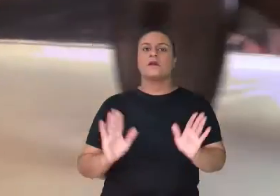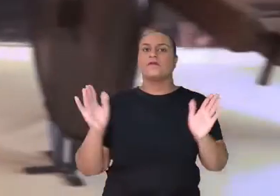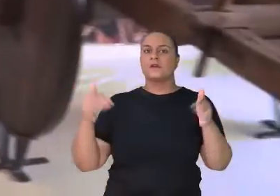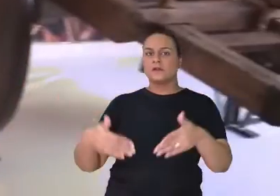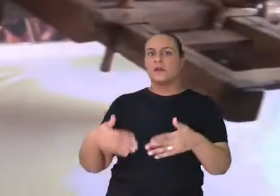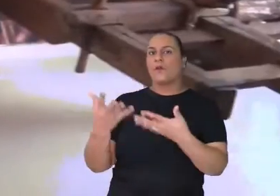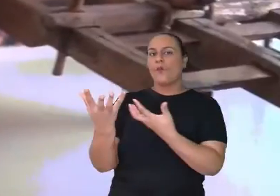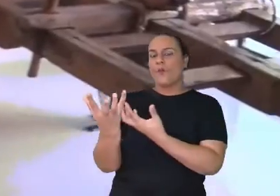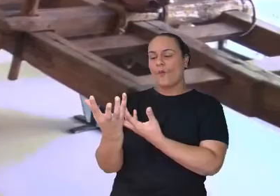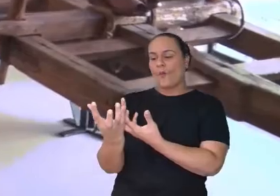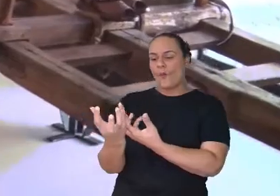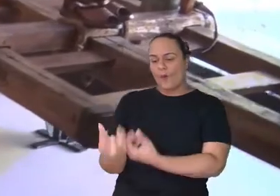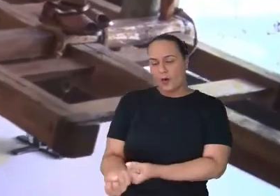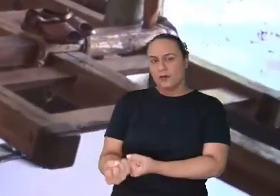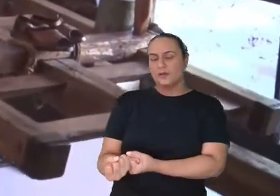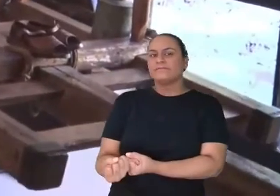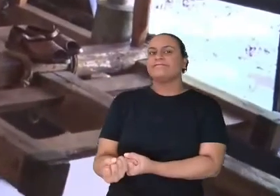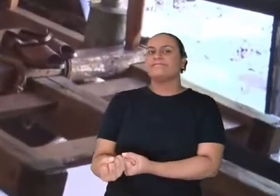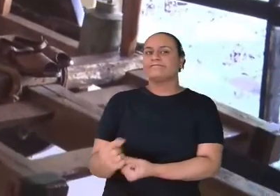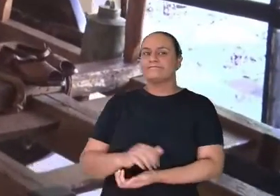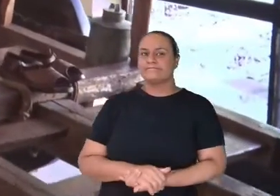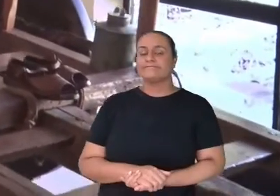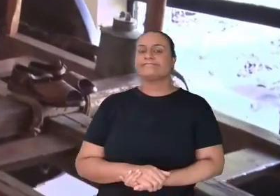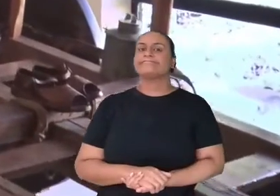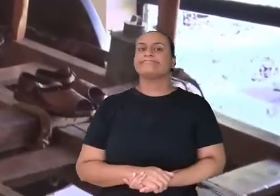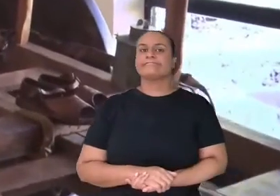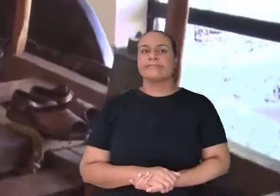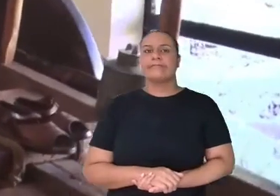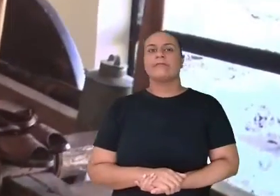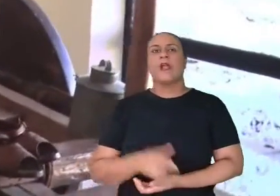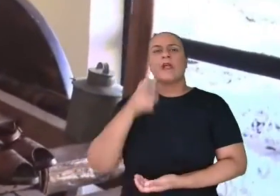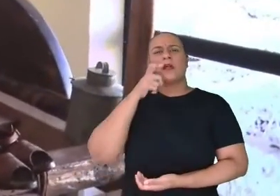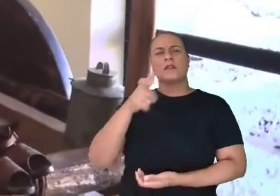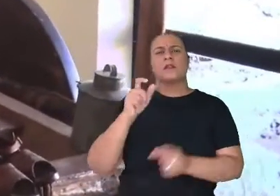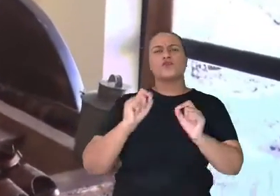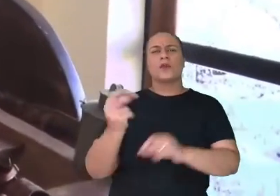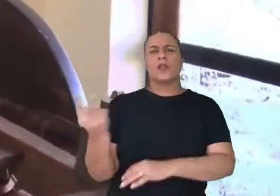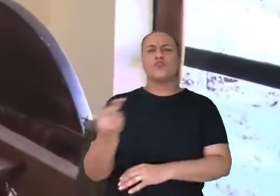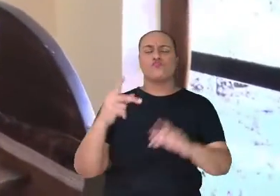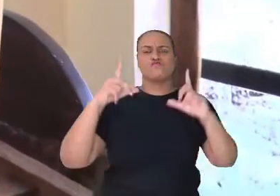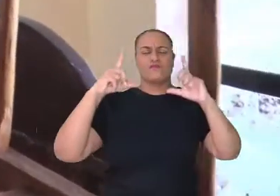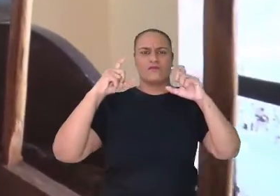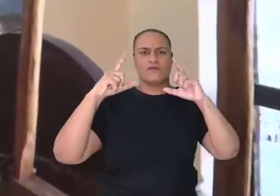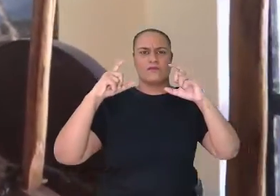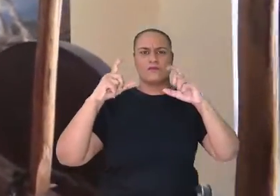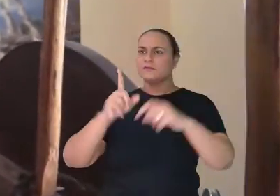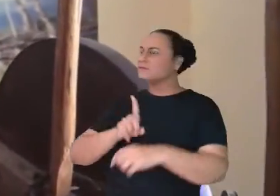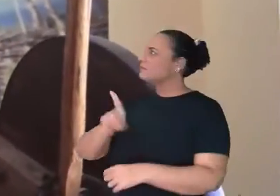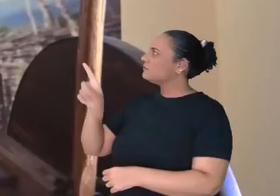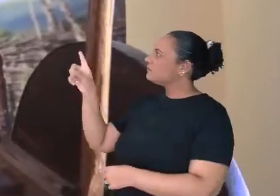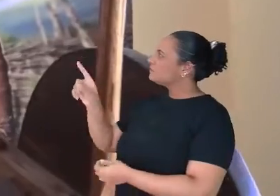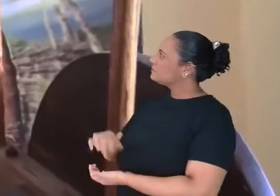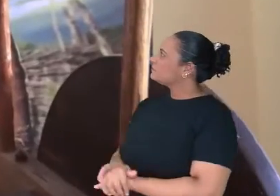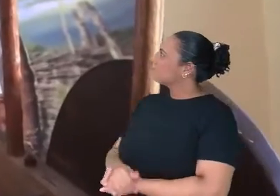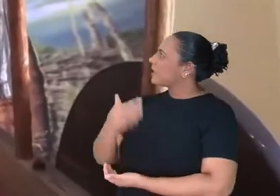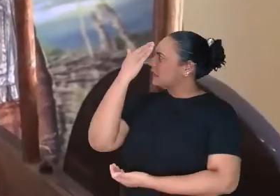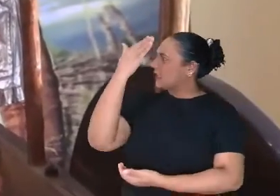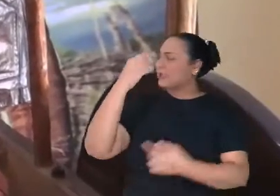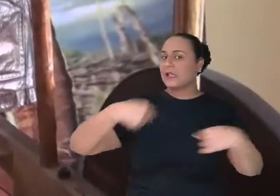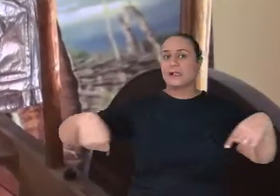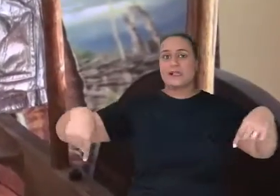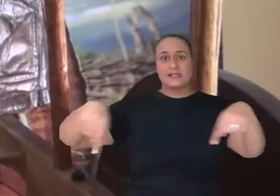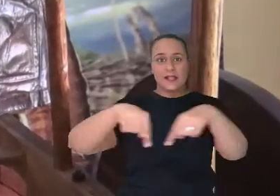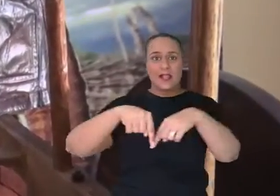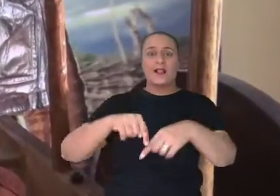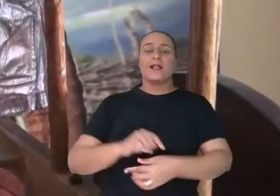sertão. Eu gosto muito de chamar a atenção para essas duas fotografias que estão na extremidade da sala.